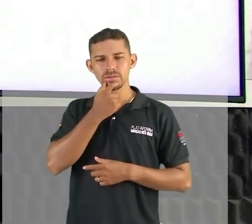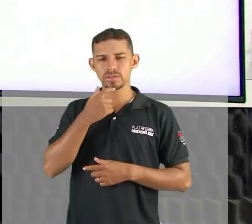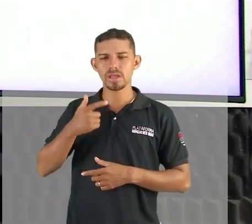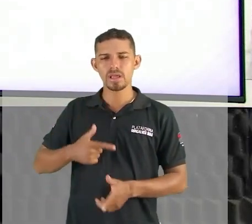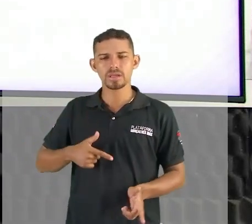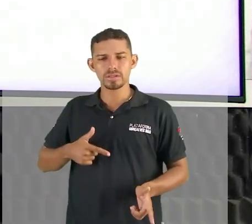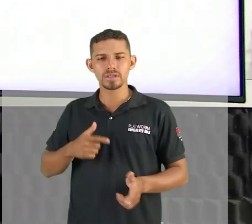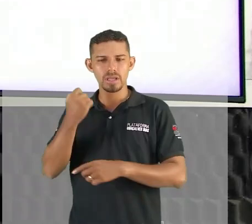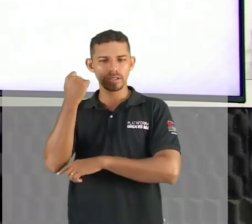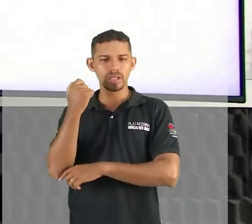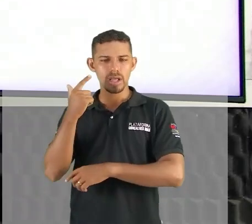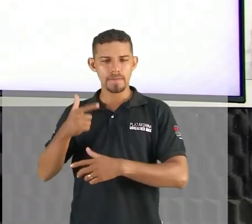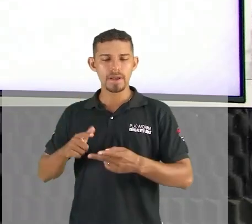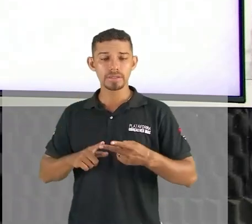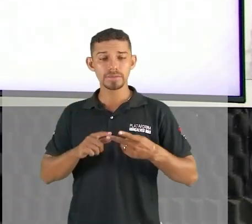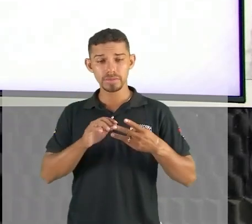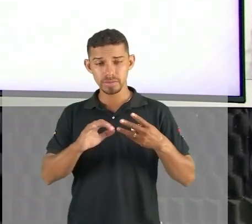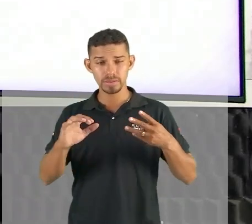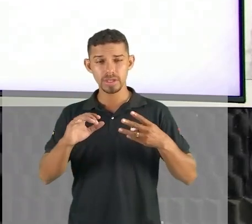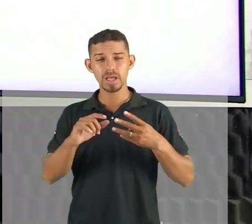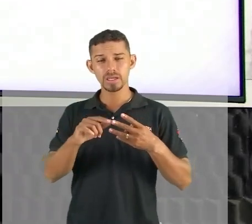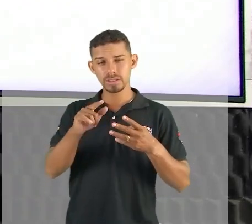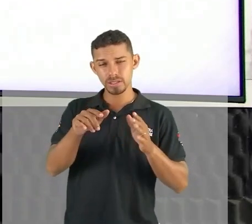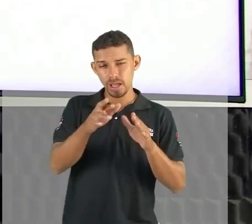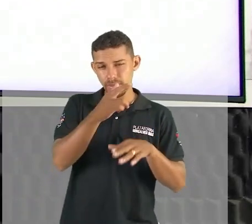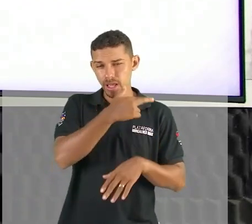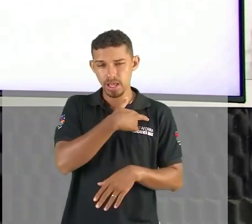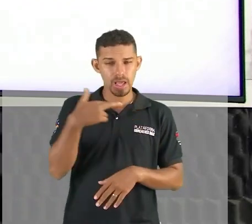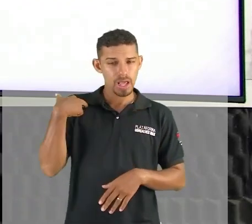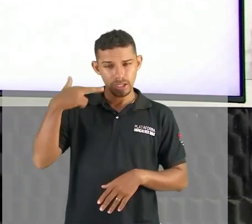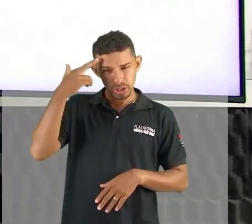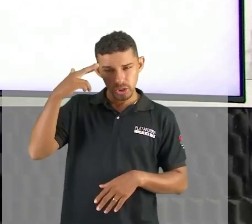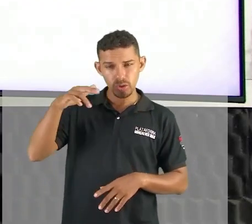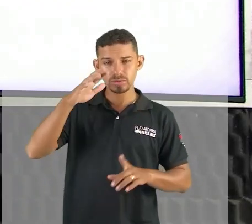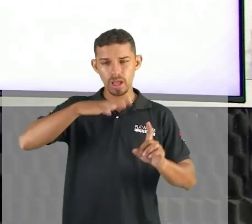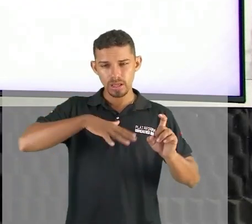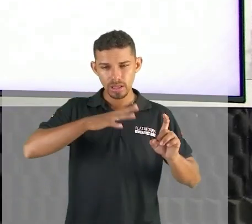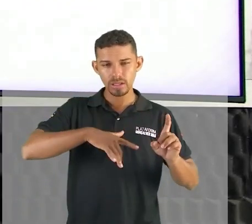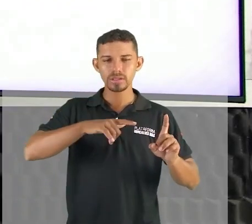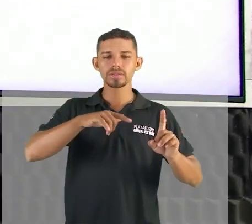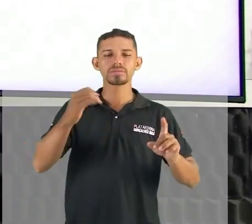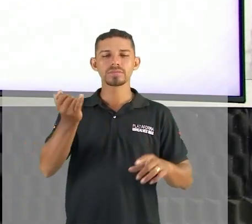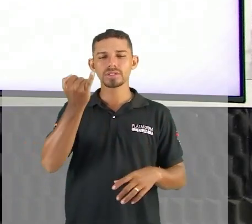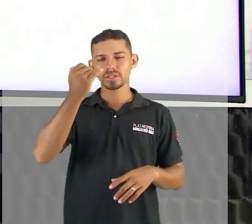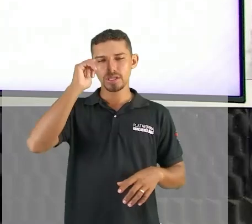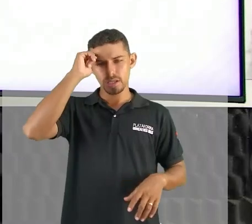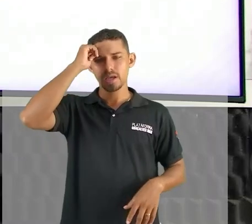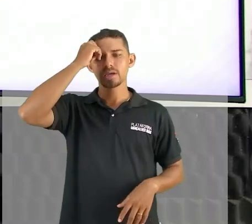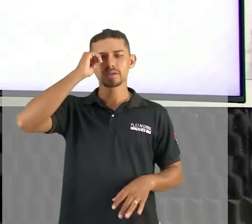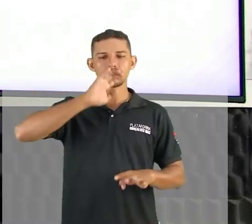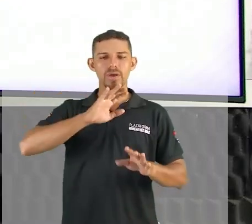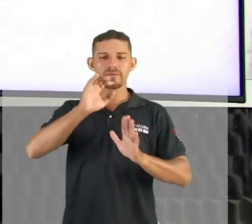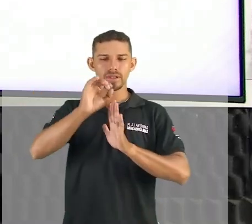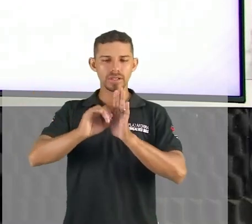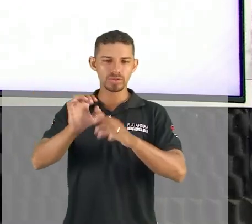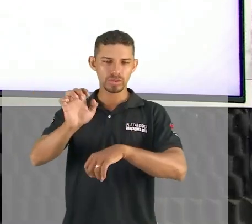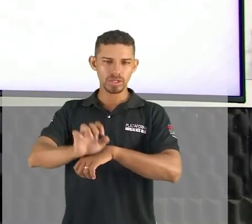armada. Letra C, sincretismo religioso, vetando os ritos sagrados negros nas cerimônias oficiais do Estado.